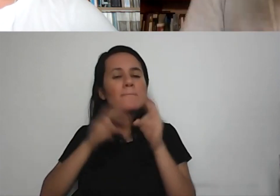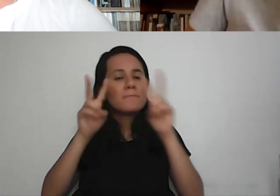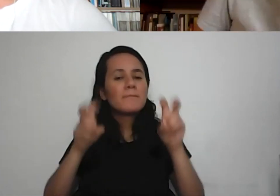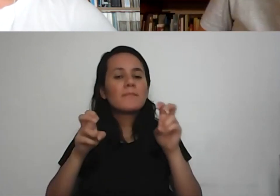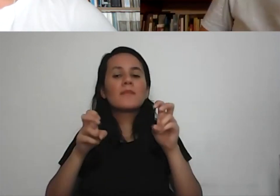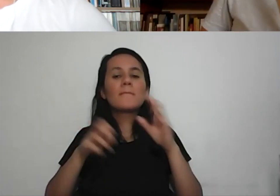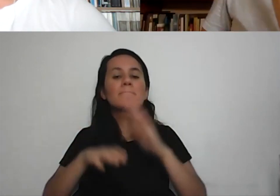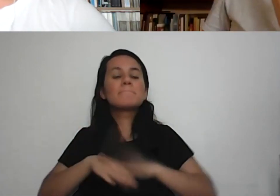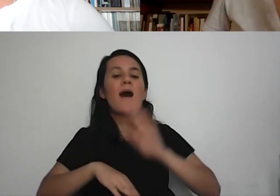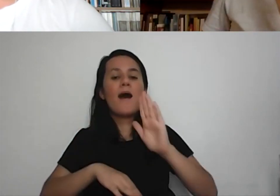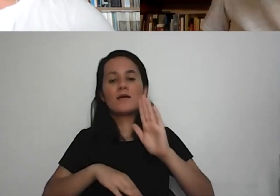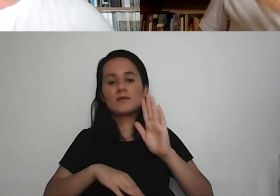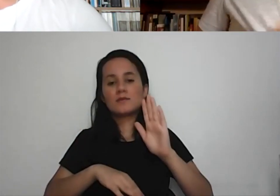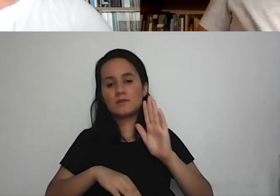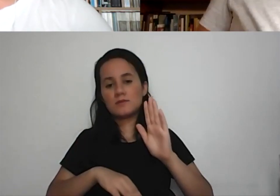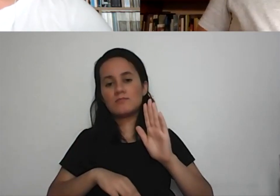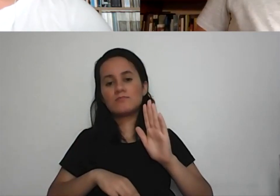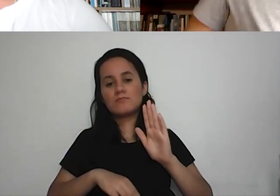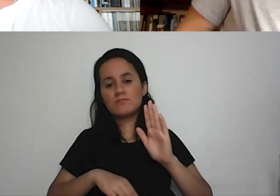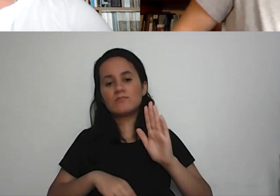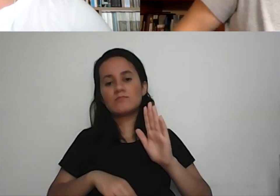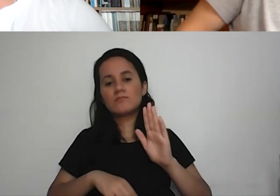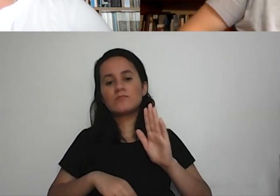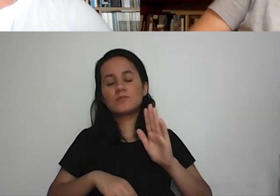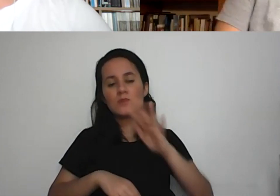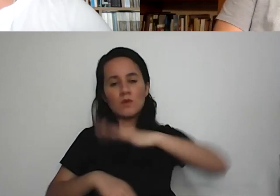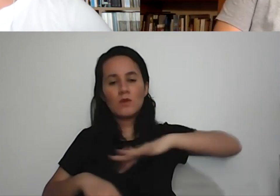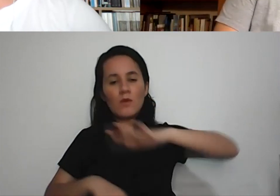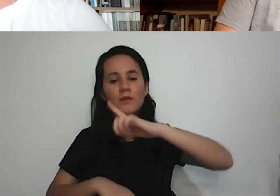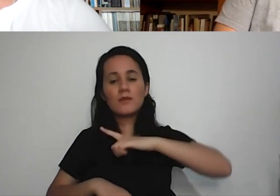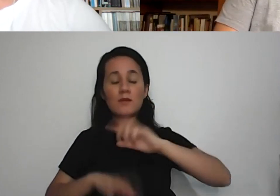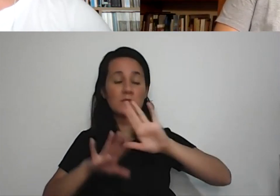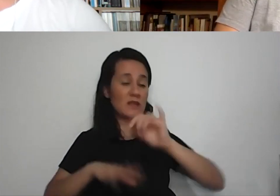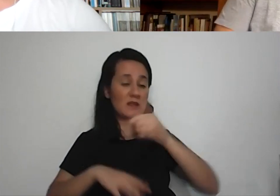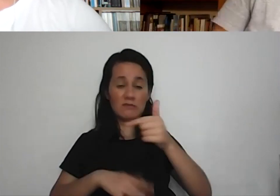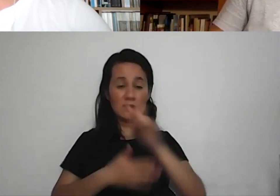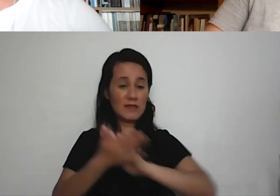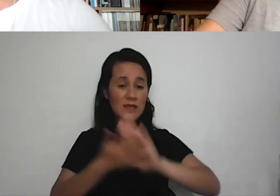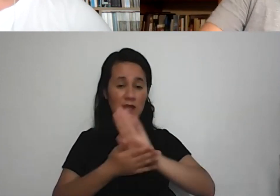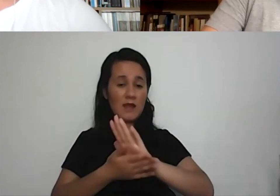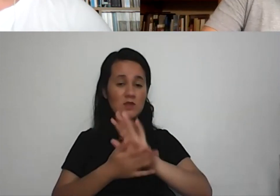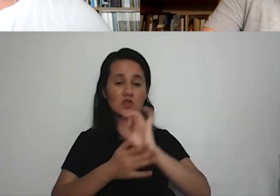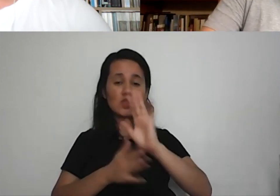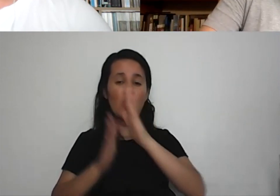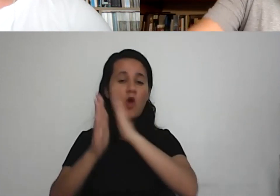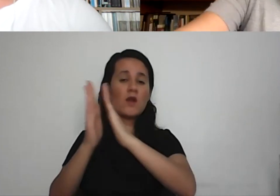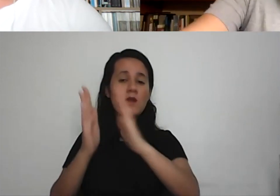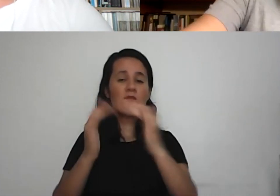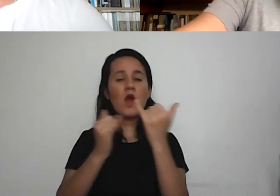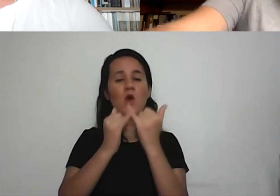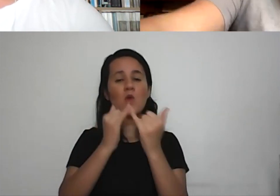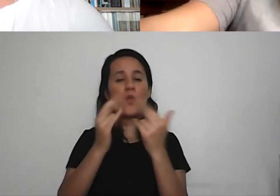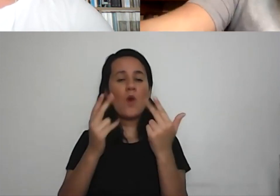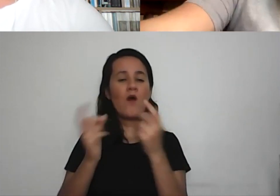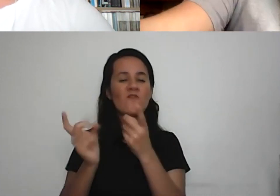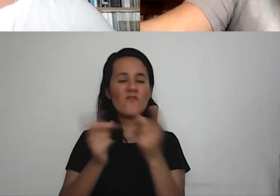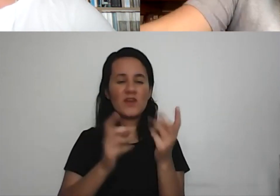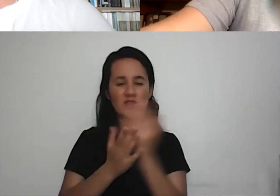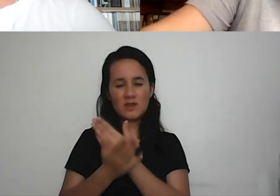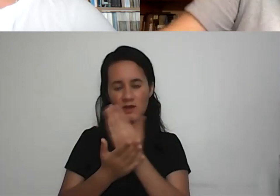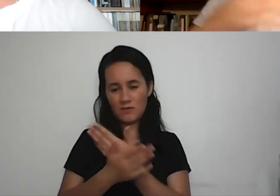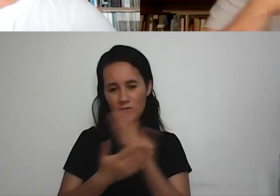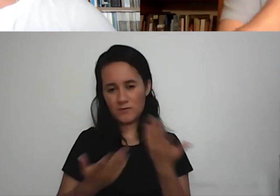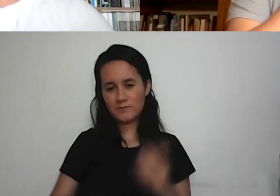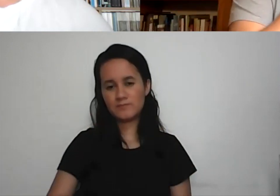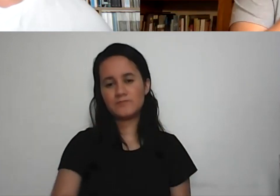que nos é dado pelo mercado, porque, do contrário, a biblioteca vira um puxadinho da livraria. Claro. Né? E aí ele